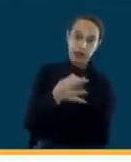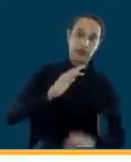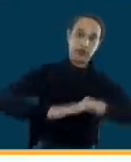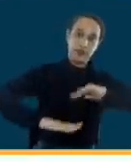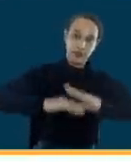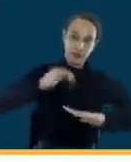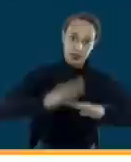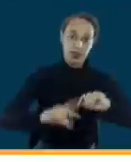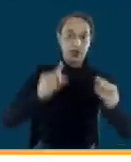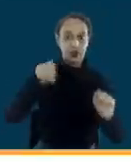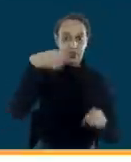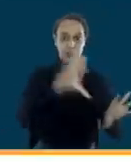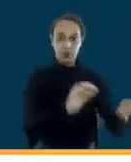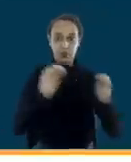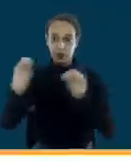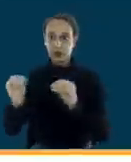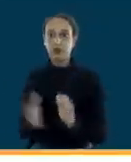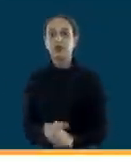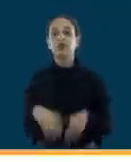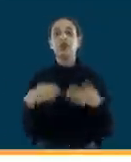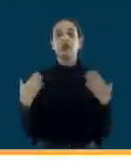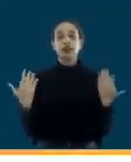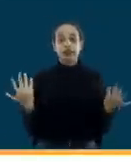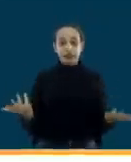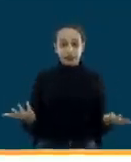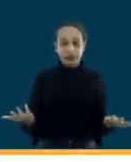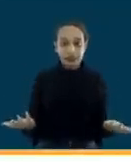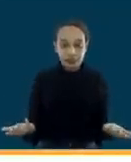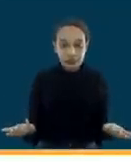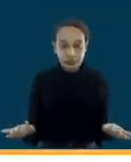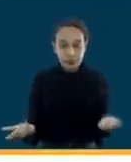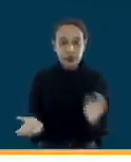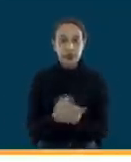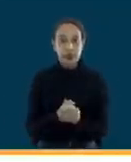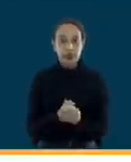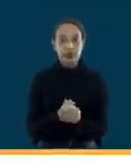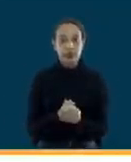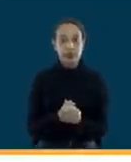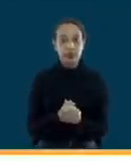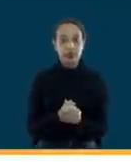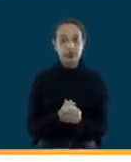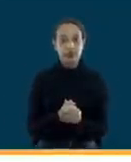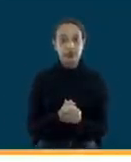Palácio. Qual é uma situação, digamos assim,